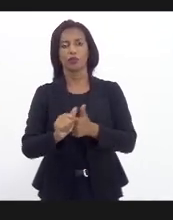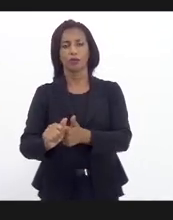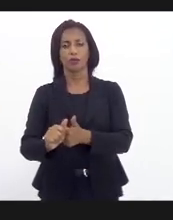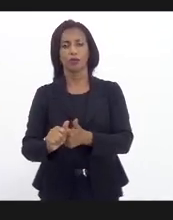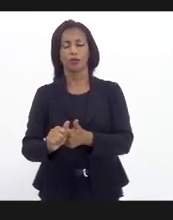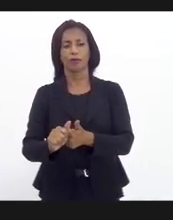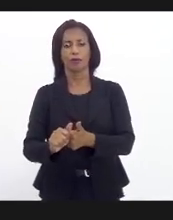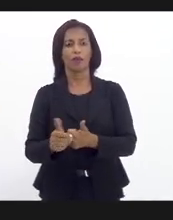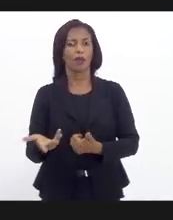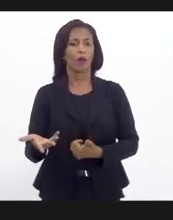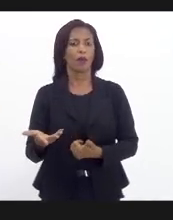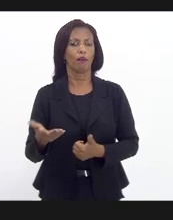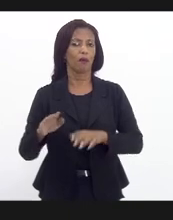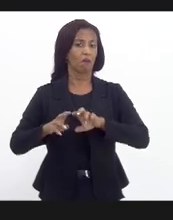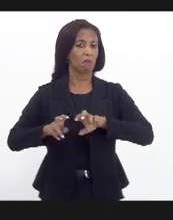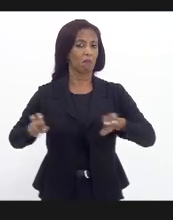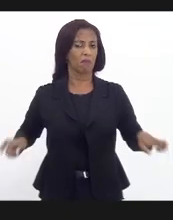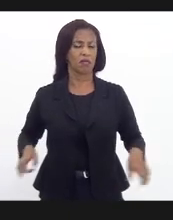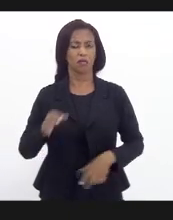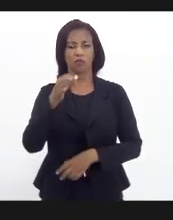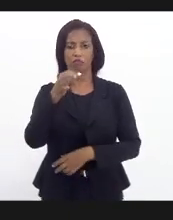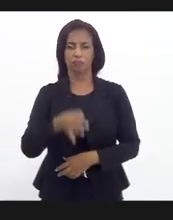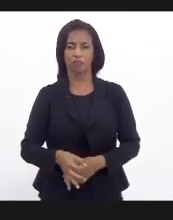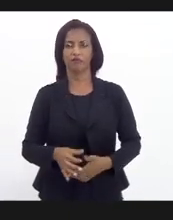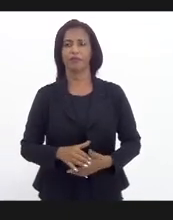encaminhamento da mesa, tá? Com certeza.